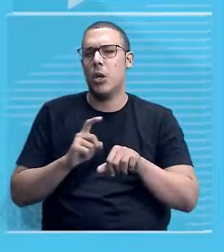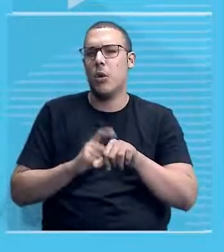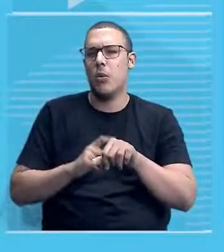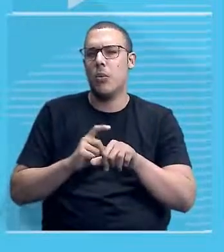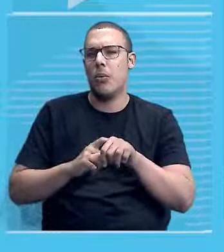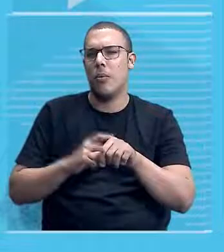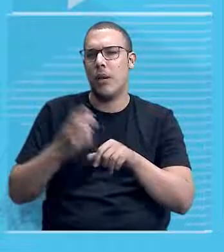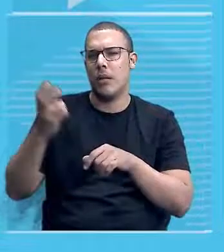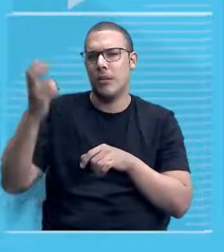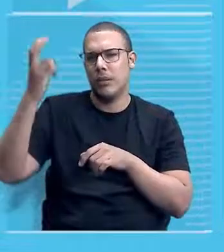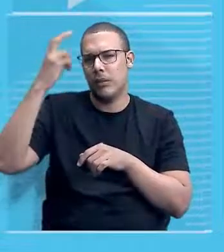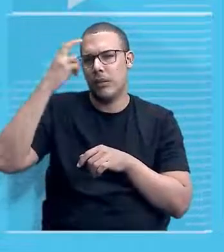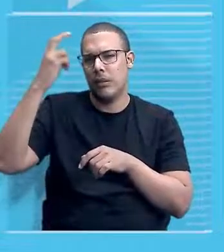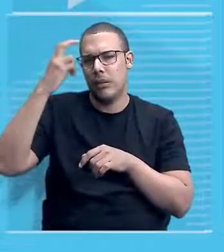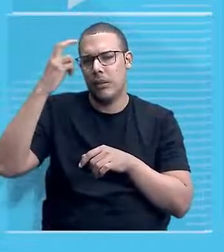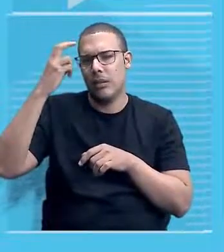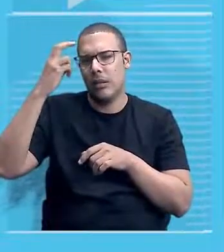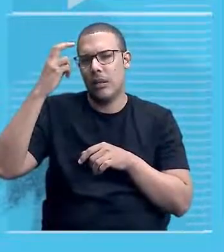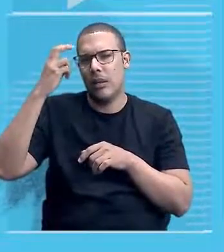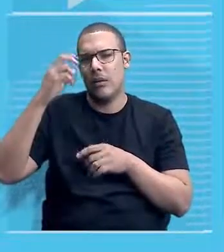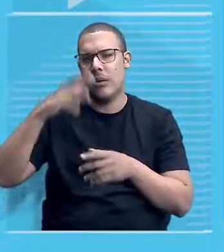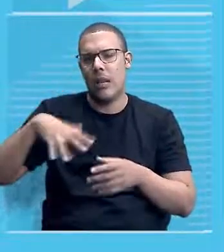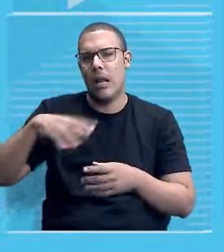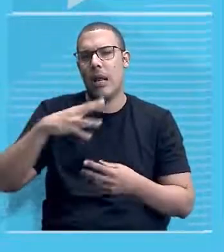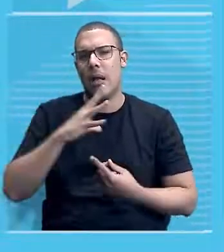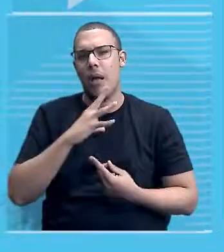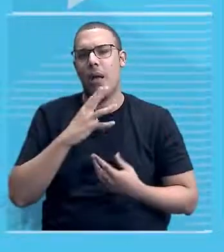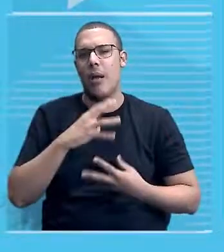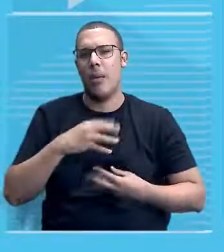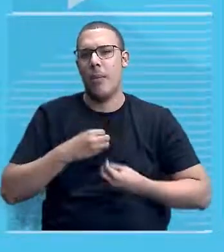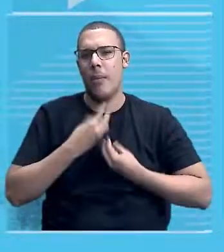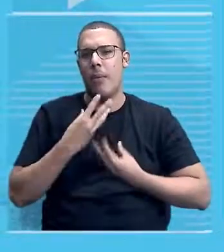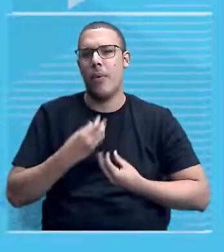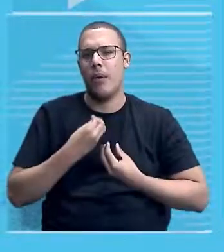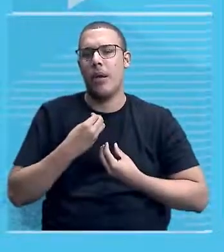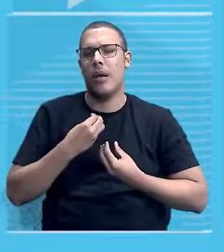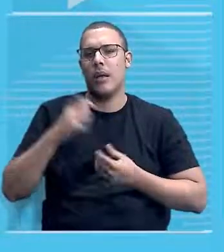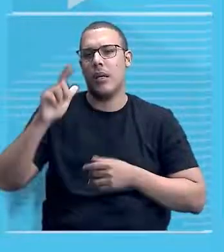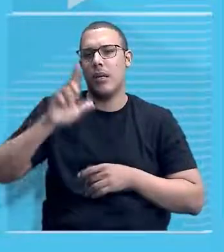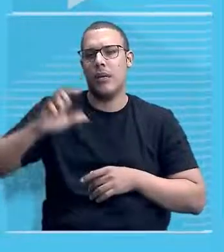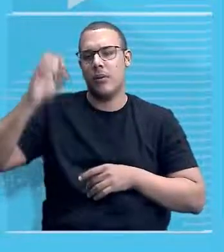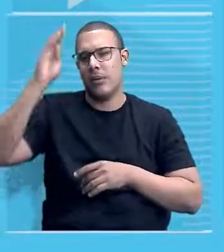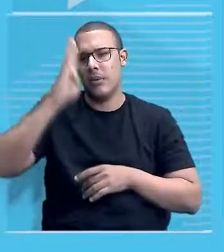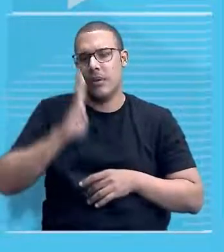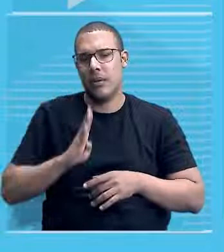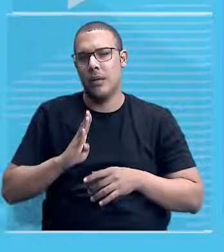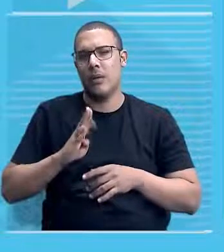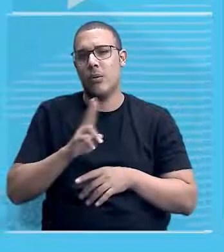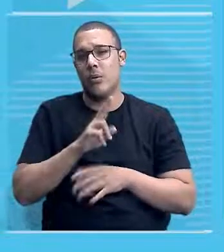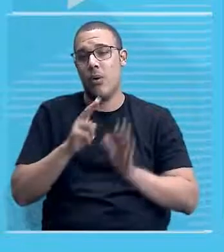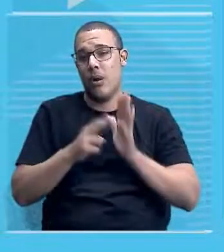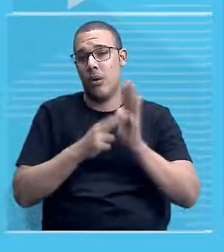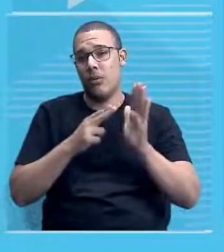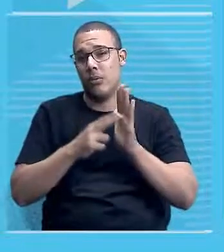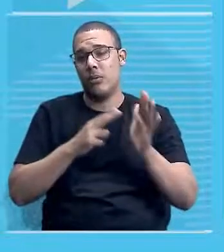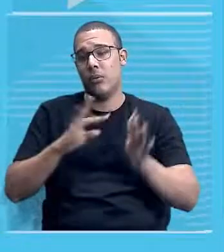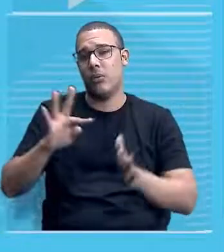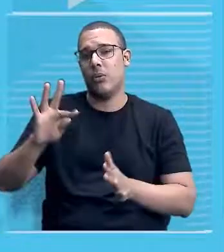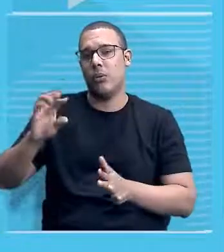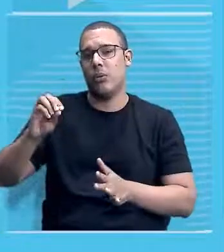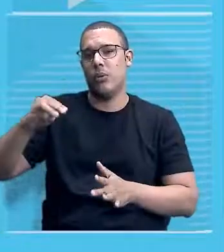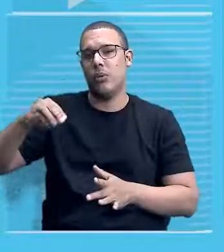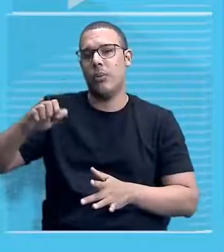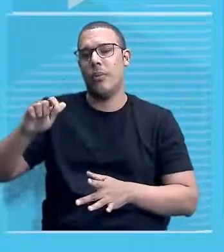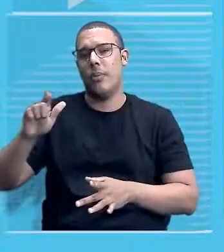poéticamente da literatura brasileira que é com Tomás Antônio que é o nosso próximo